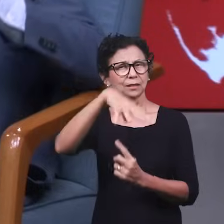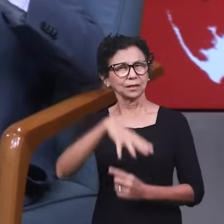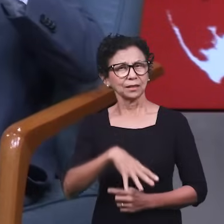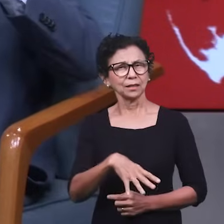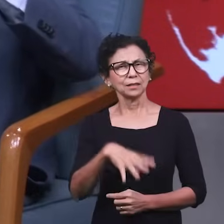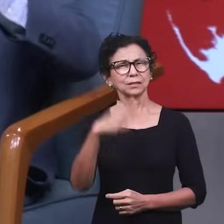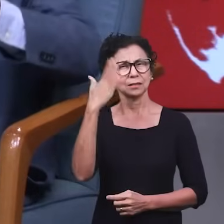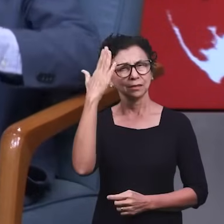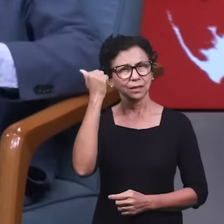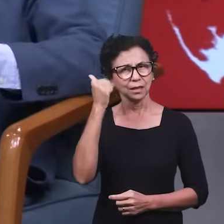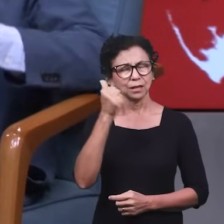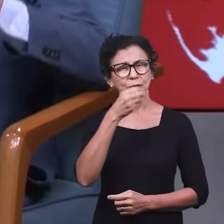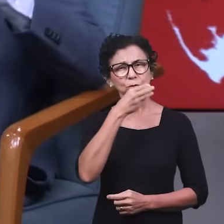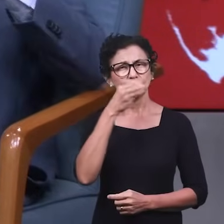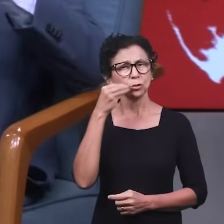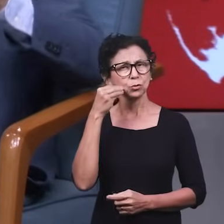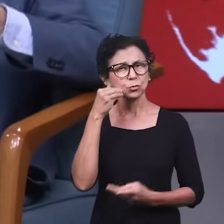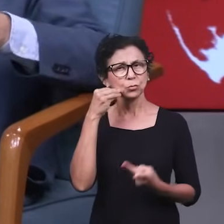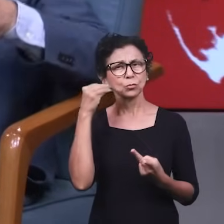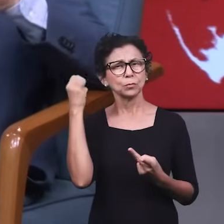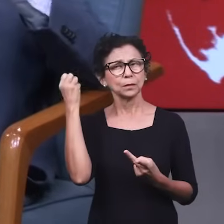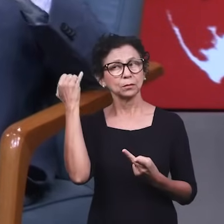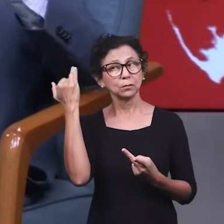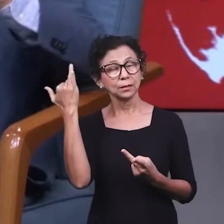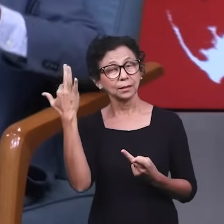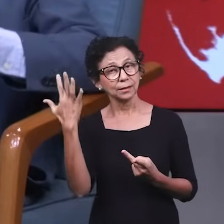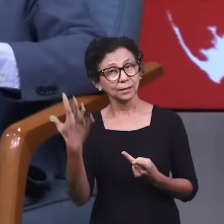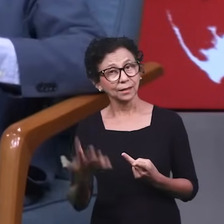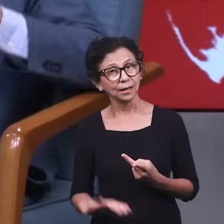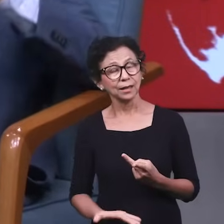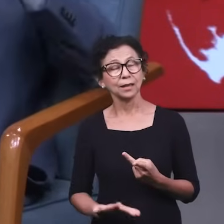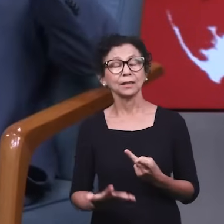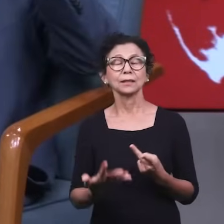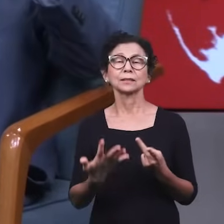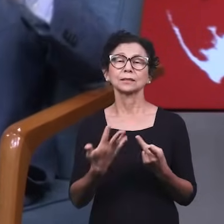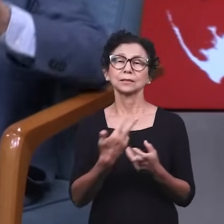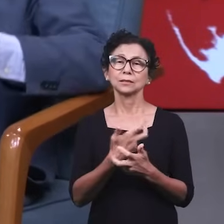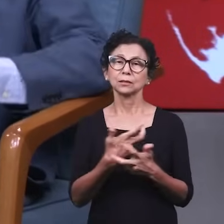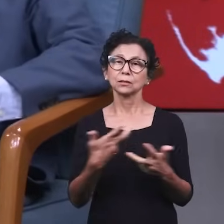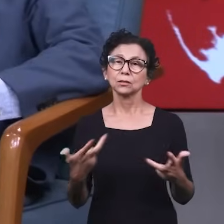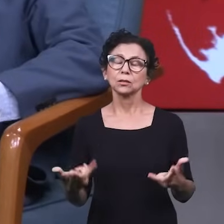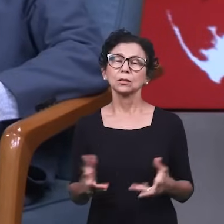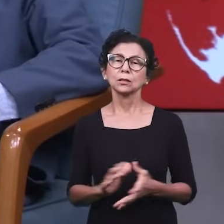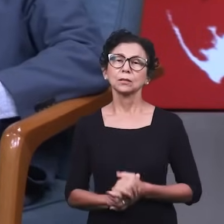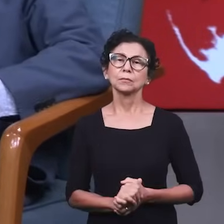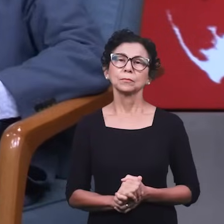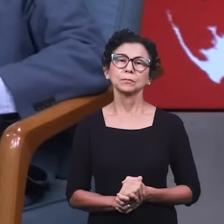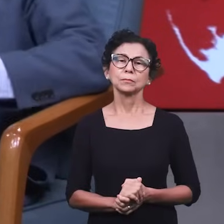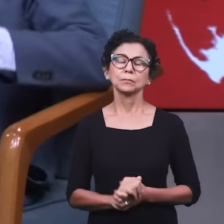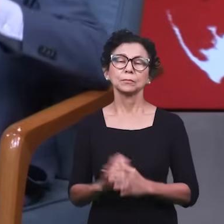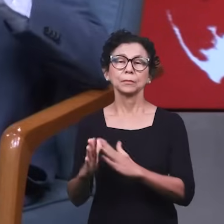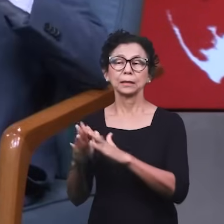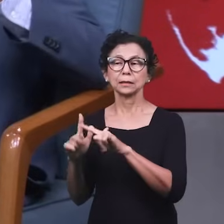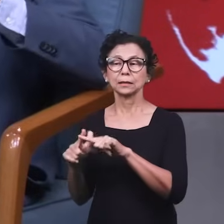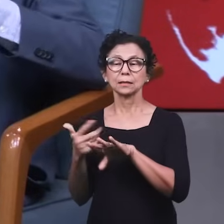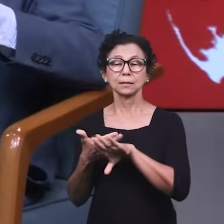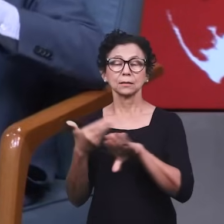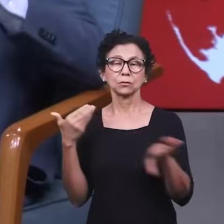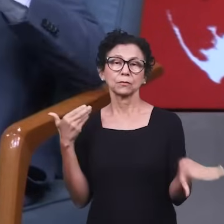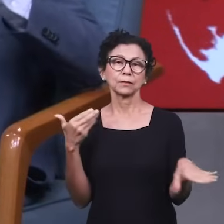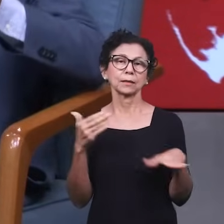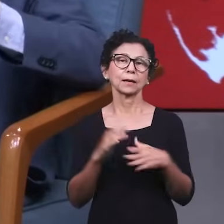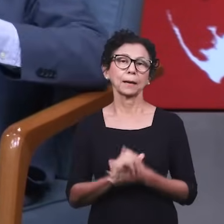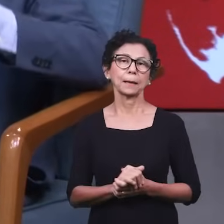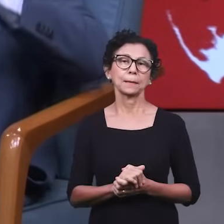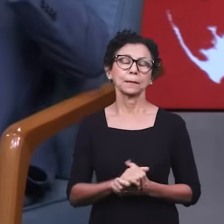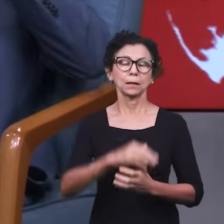Não é? Todo mundo já sabe, o jejum, a madrugada, tudo isso, a própria santificação da igreja, mas